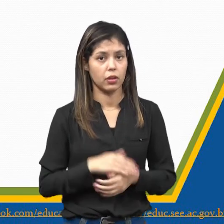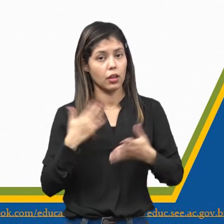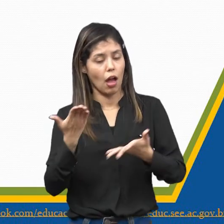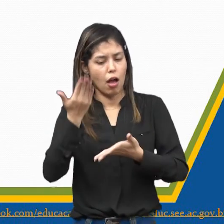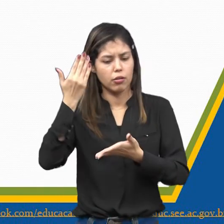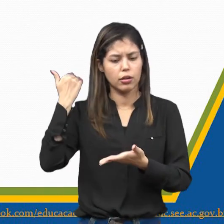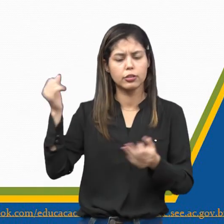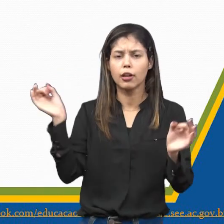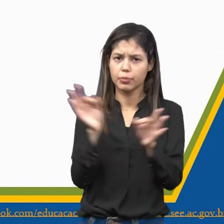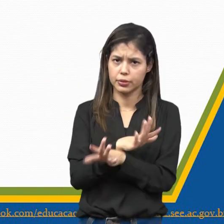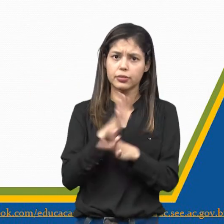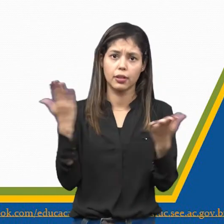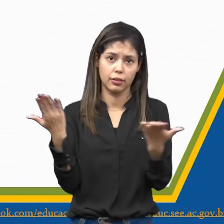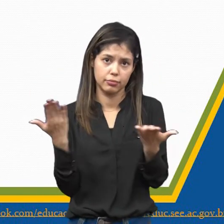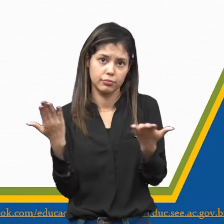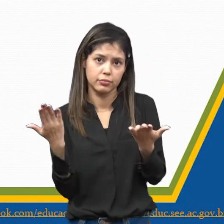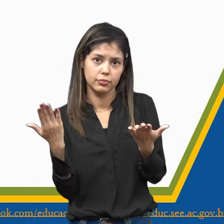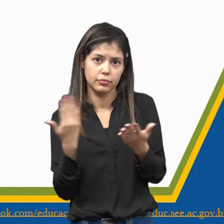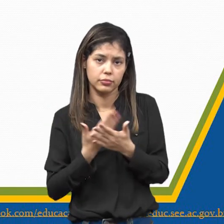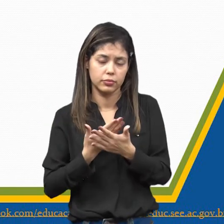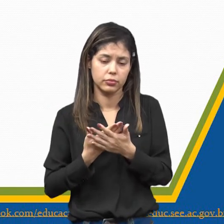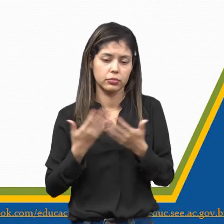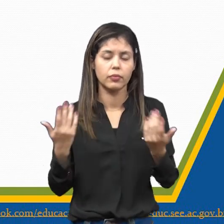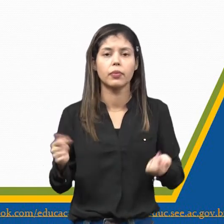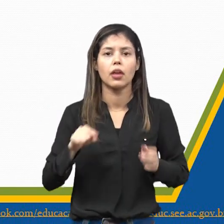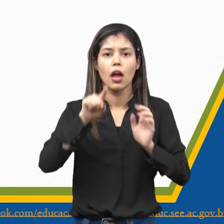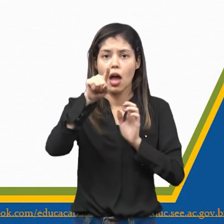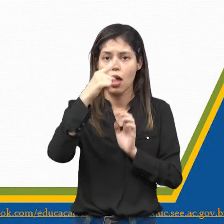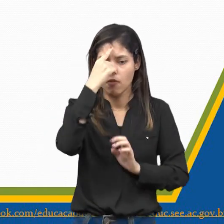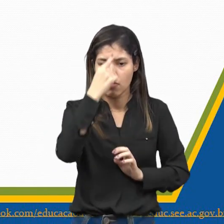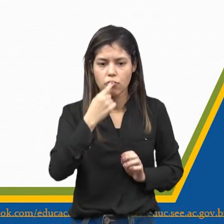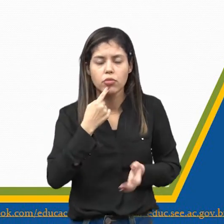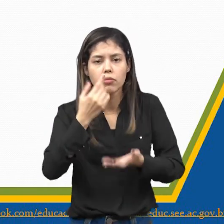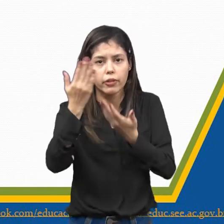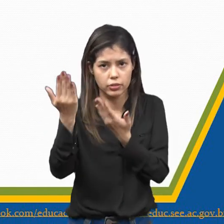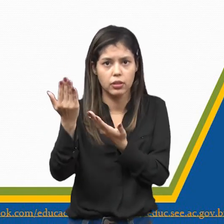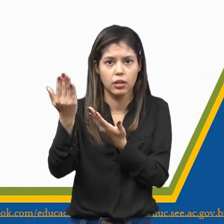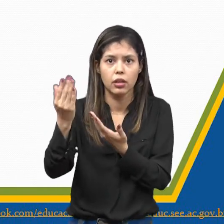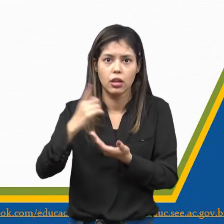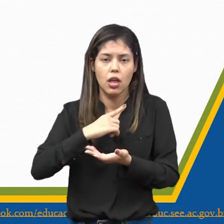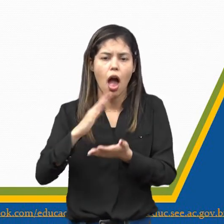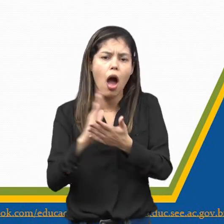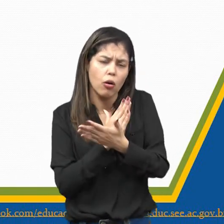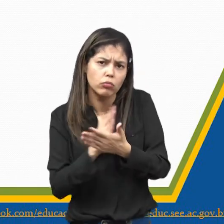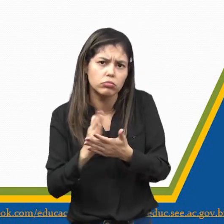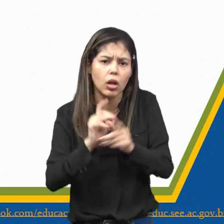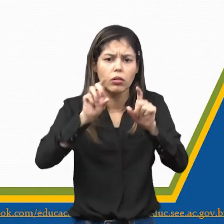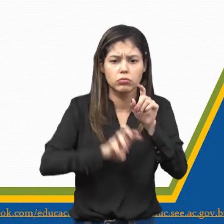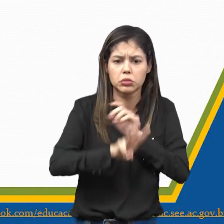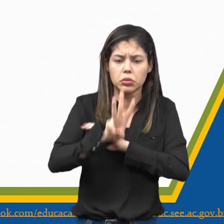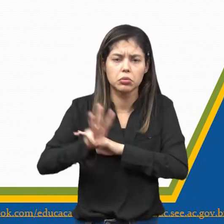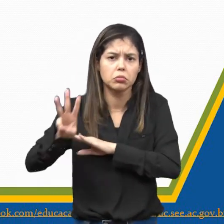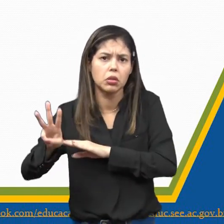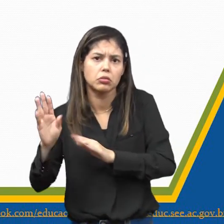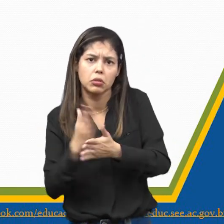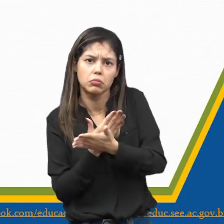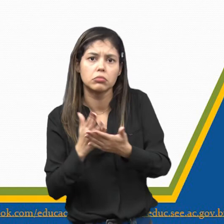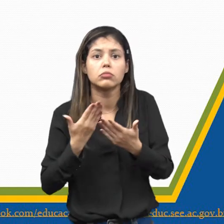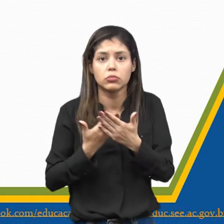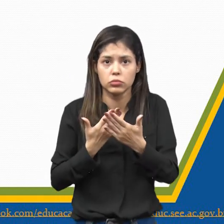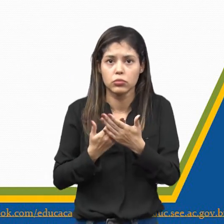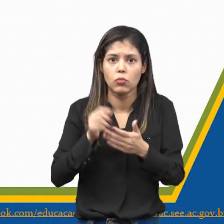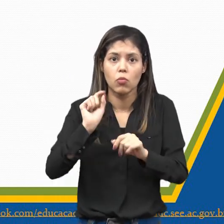Antes de encerrar nossa aula, pessoal, essa página que eu estou deixando aí para vocês são alguns links, né, de alguns